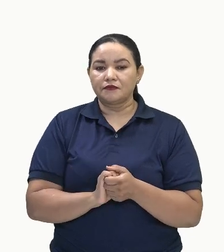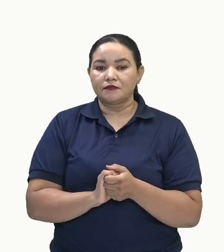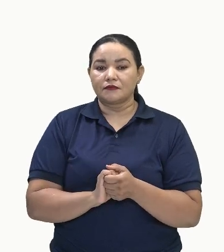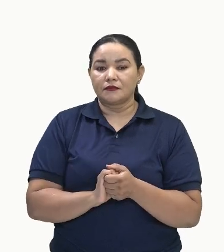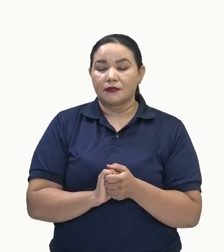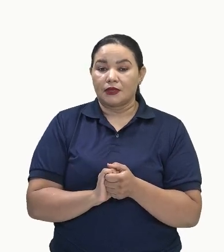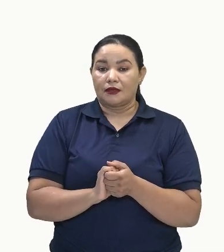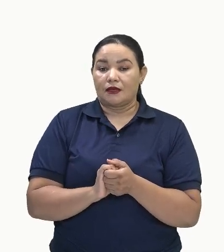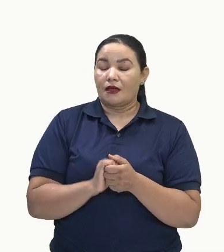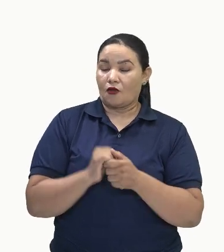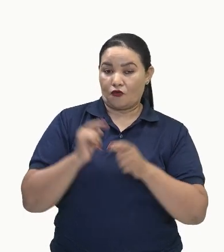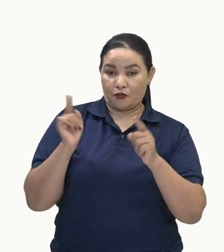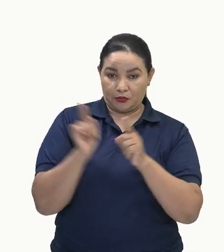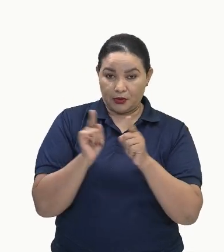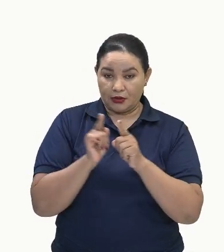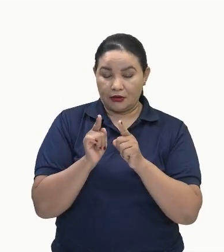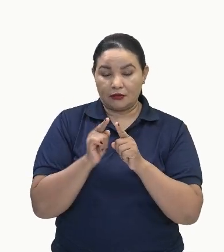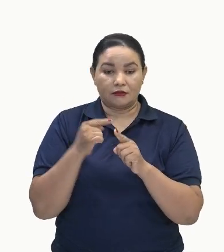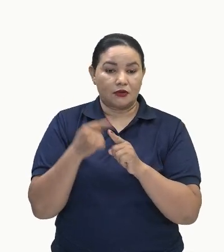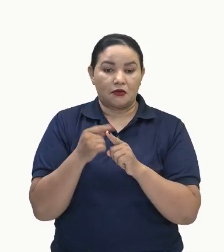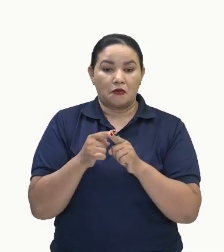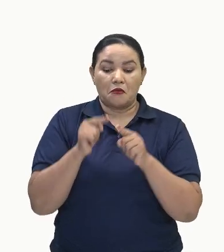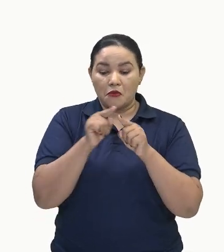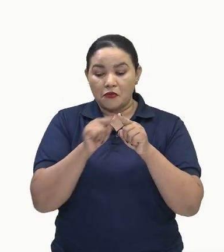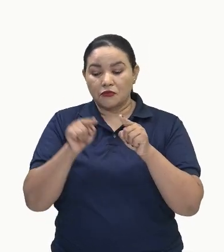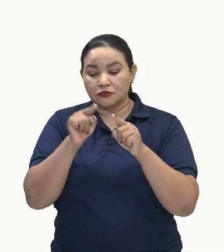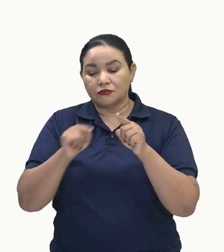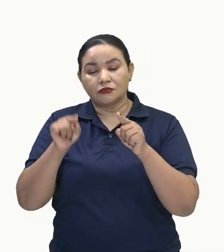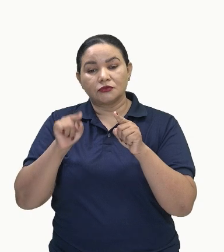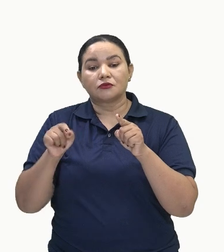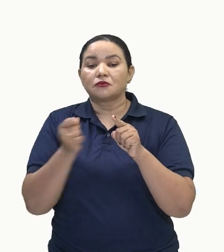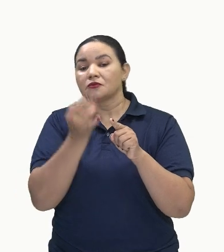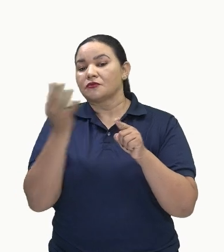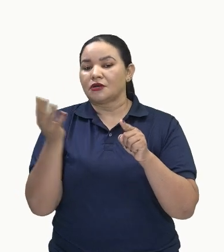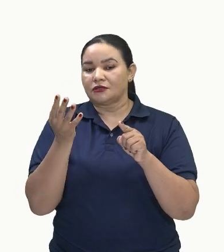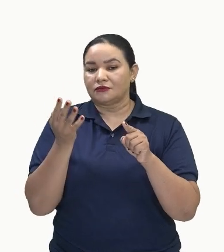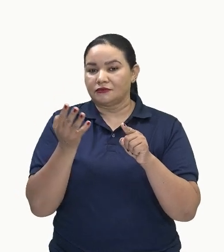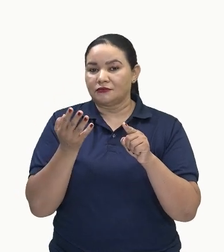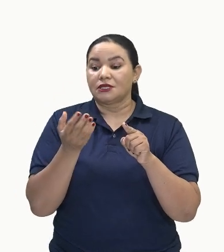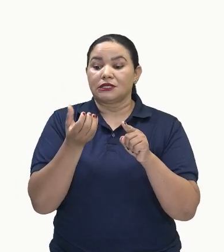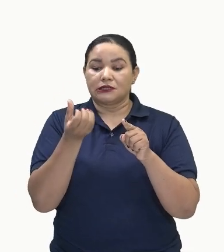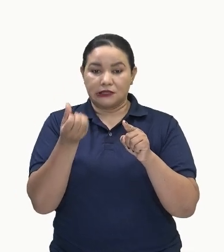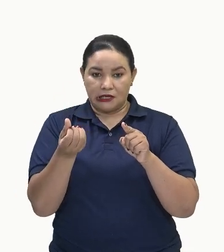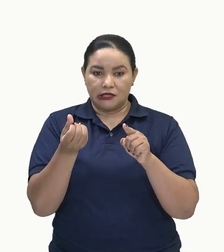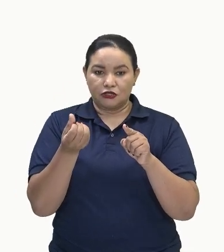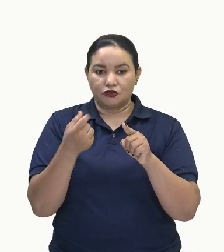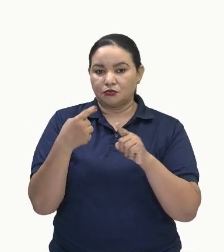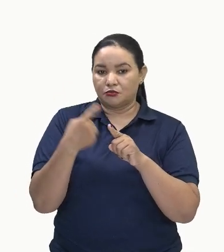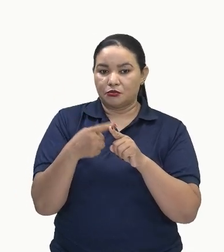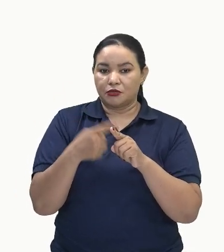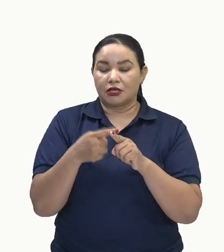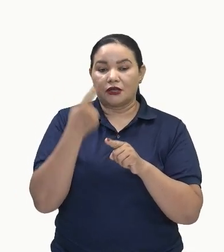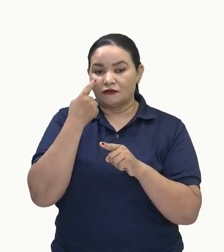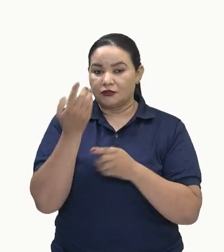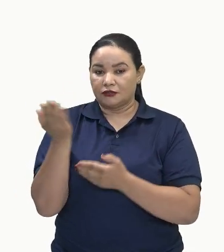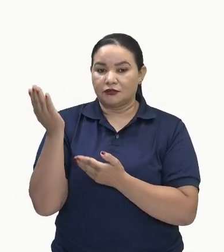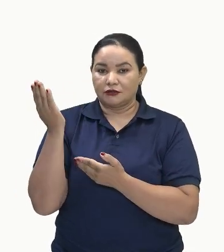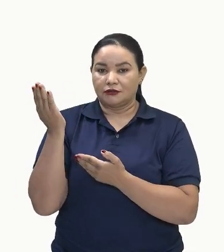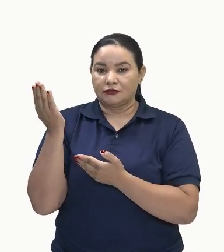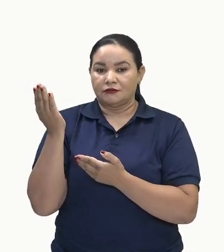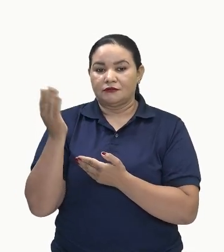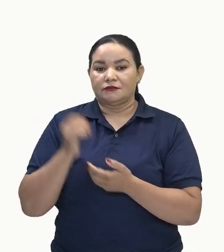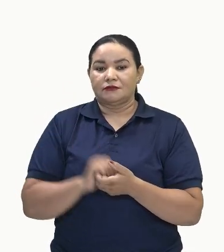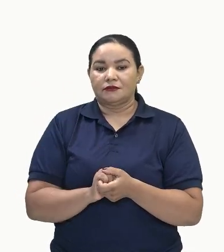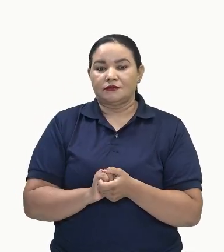pequeno, certo? Quantas casas decimais vai ter esse número? Esse número vai ter 6 casas decimais, porque esse cara aqui indica as casas decimais. Então, nós vamos